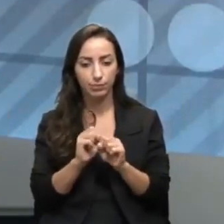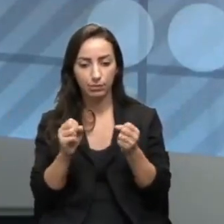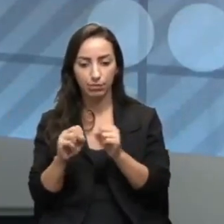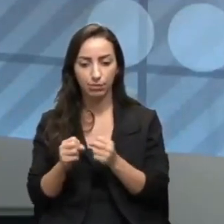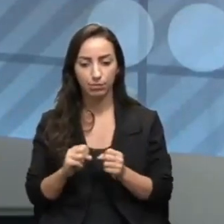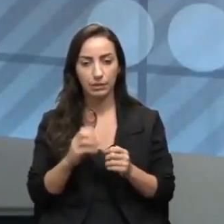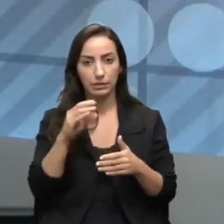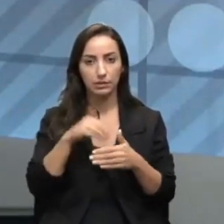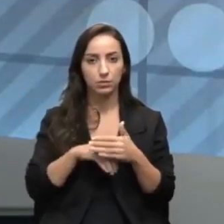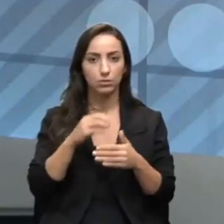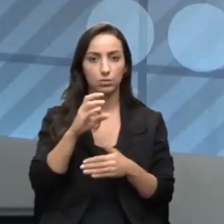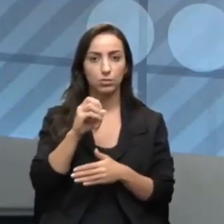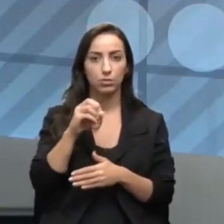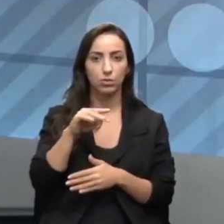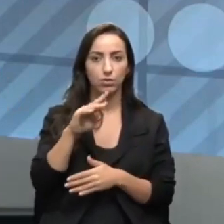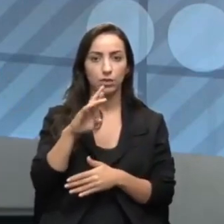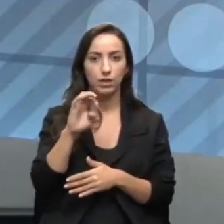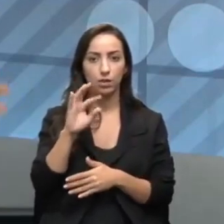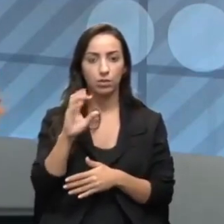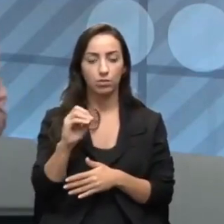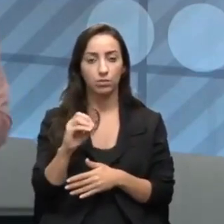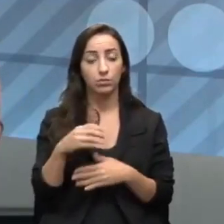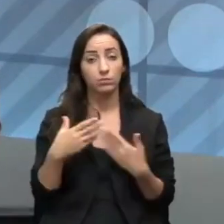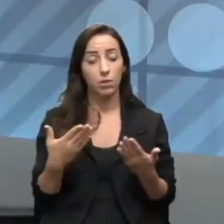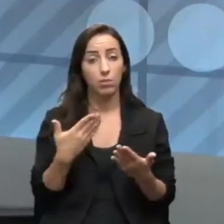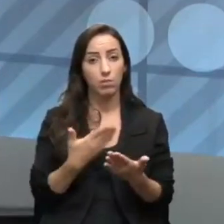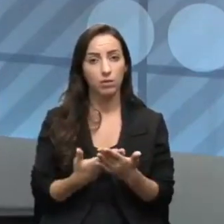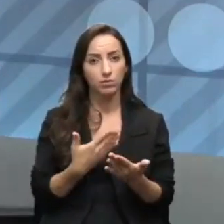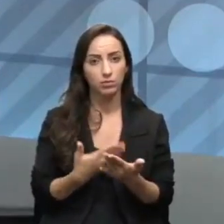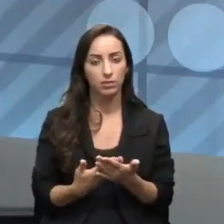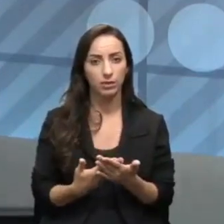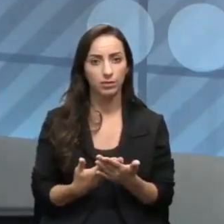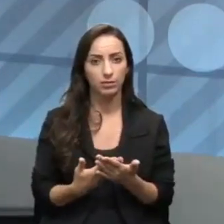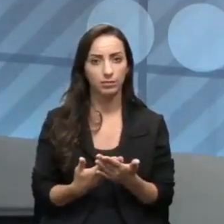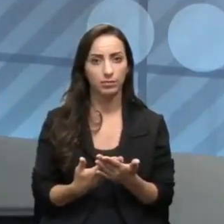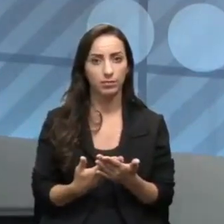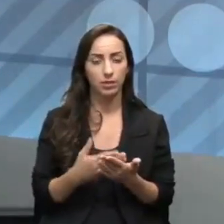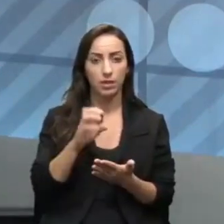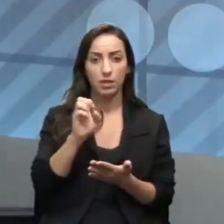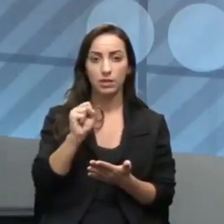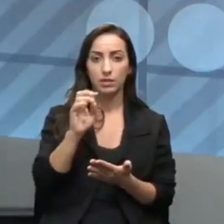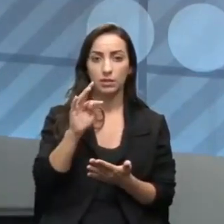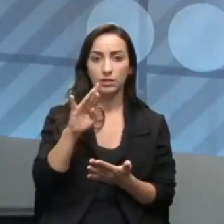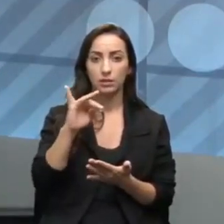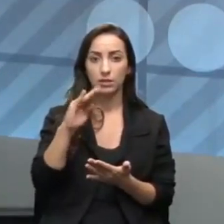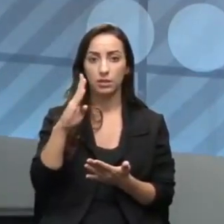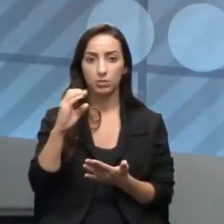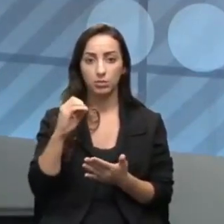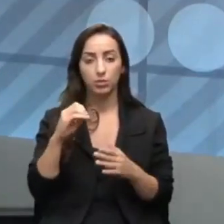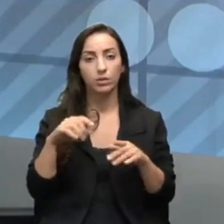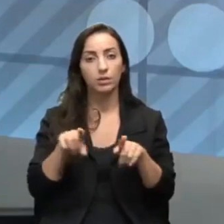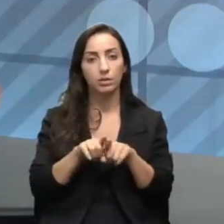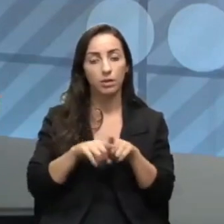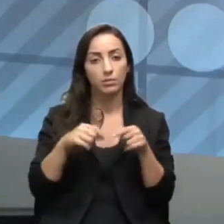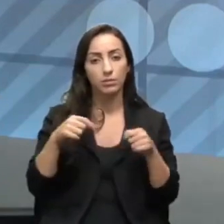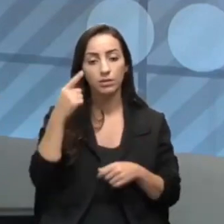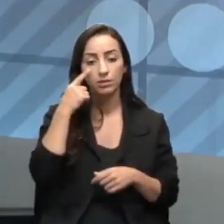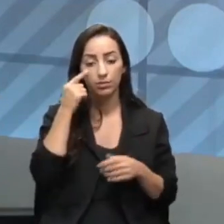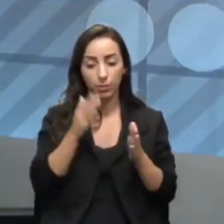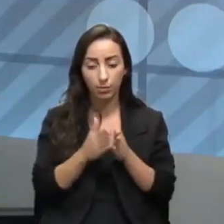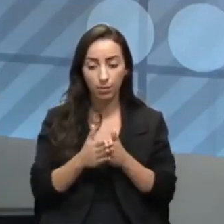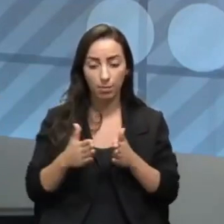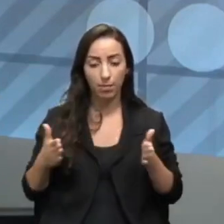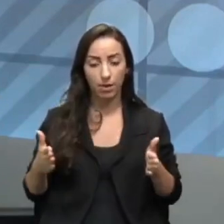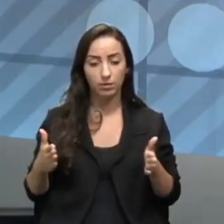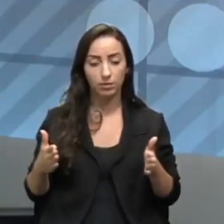concreto. Para, então, o estudo dos estribos, nós temos que verificar também o seu espaçamento máximo